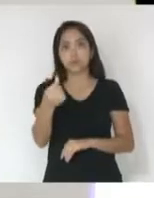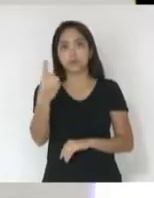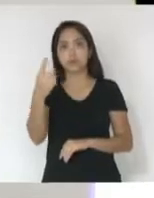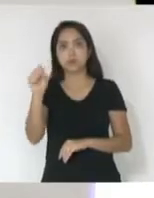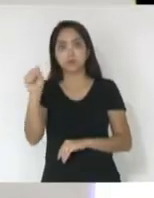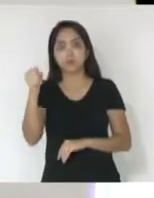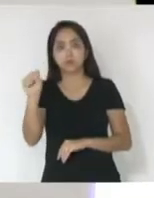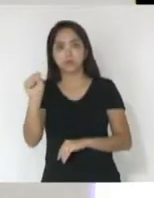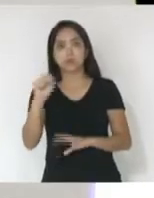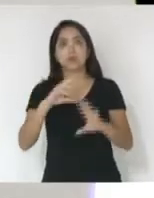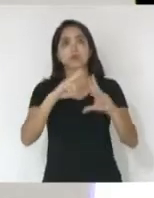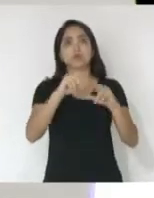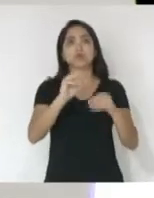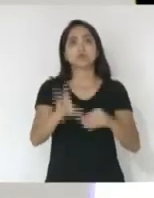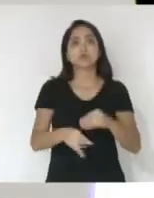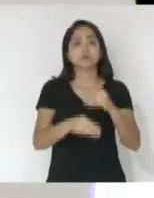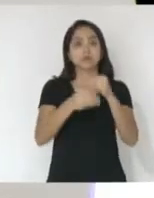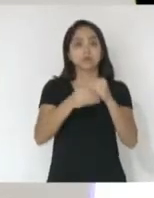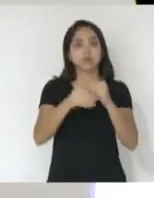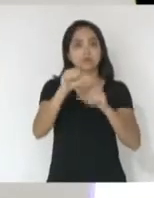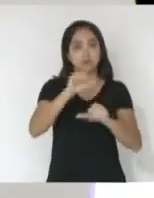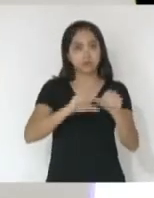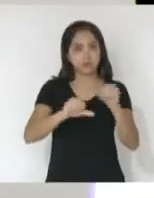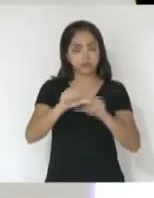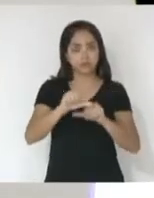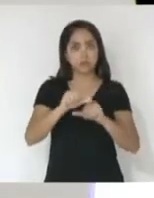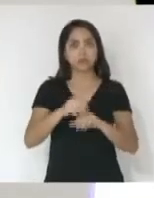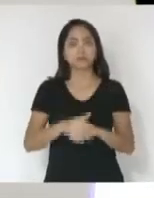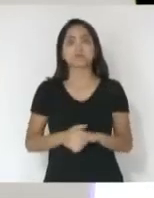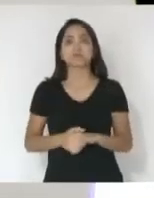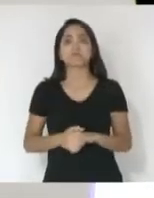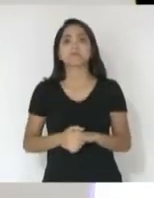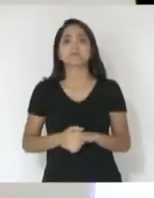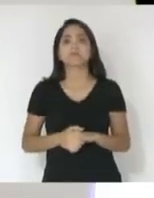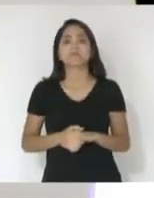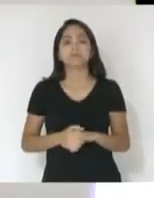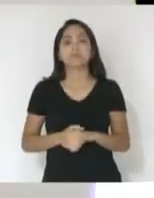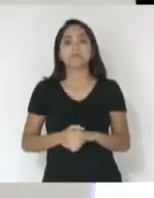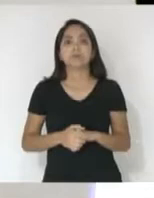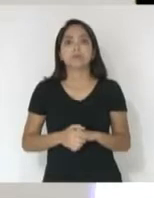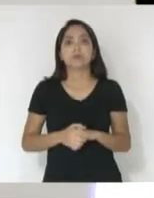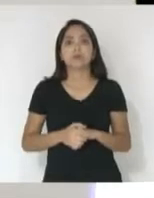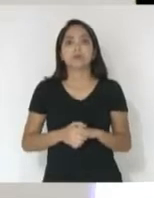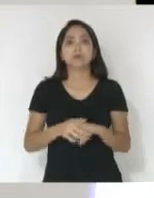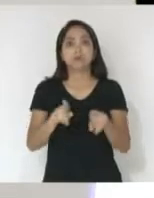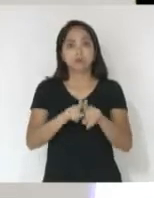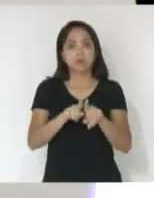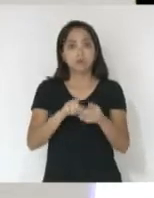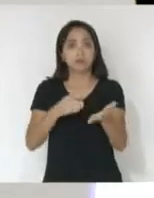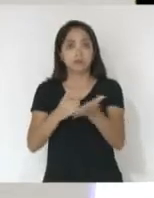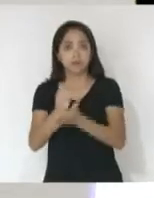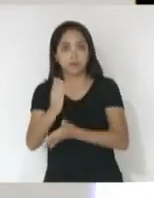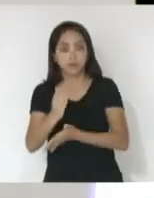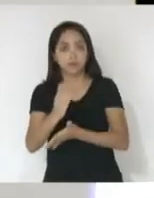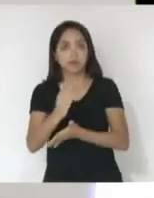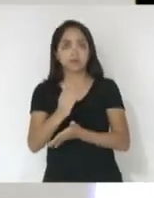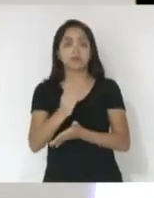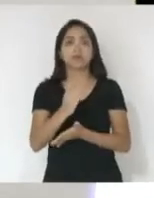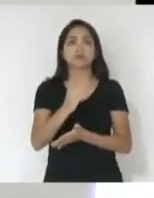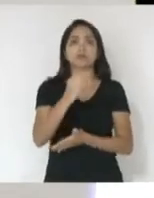186/2018, todos com emendas modificativas. Ainda em igual turno foram aprovados projetos de lei